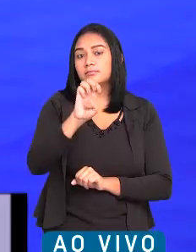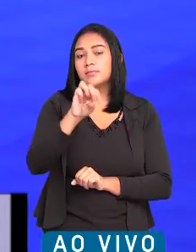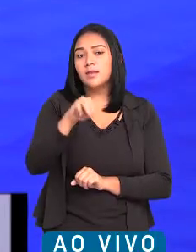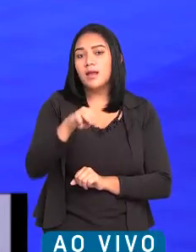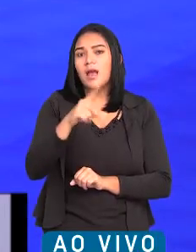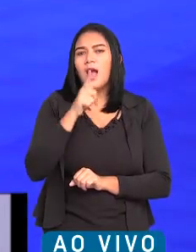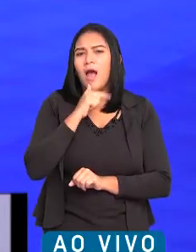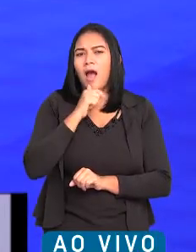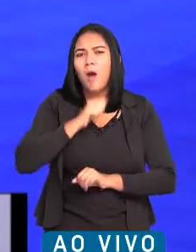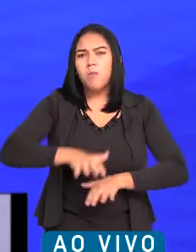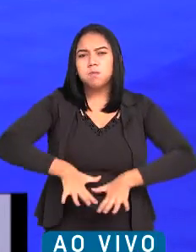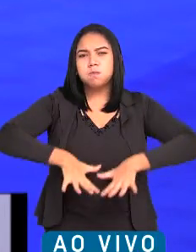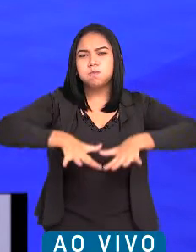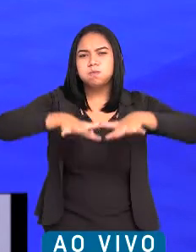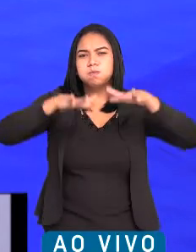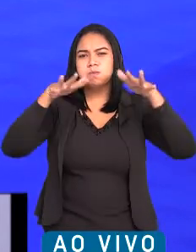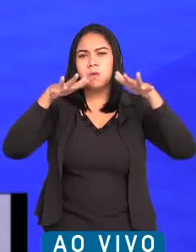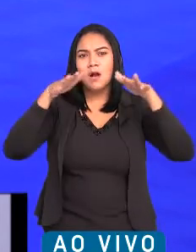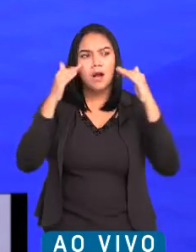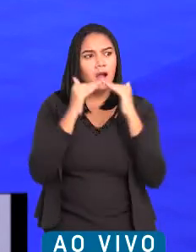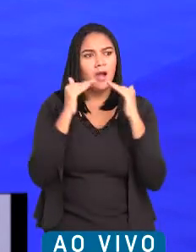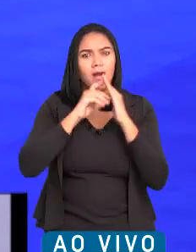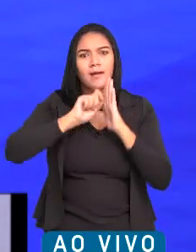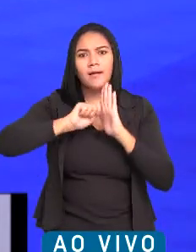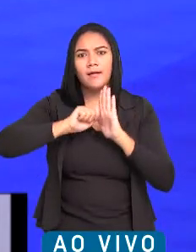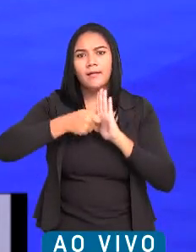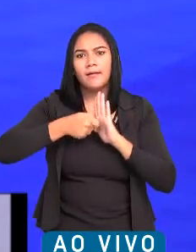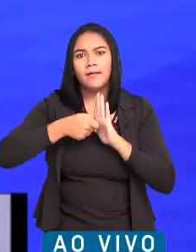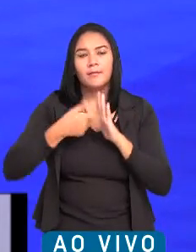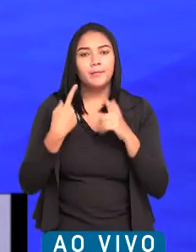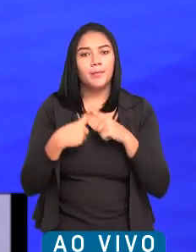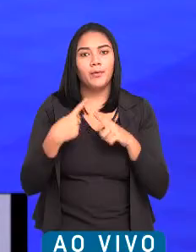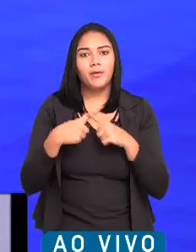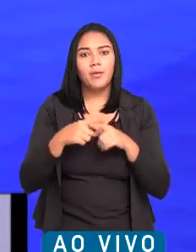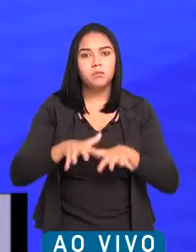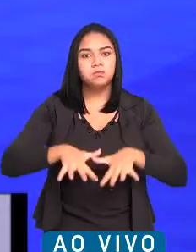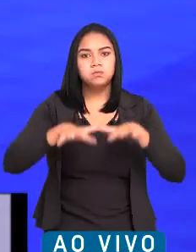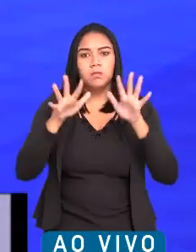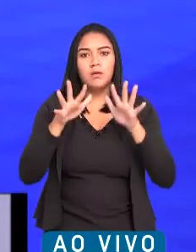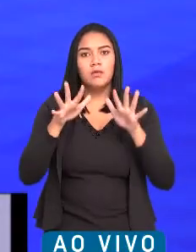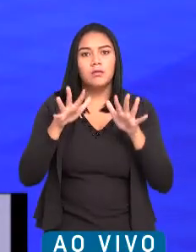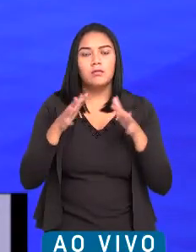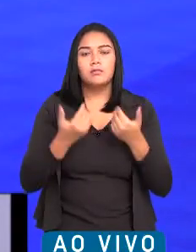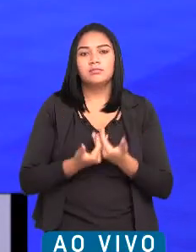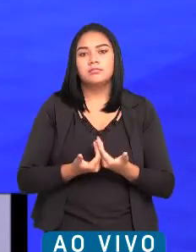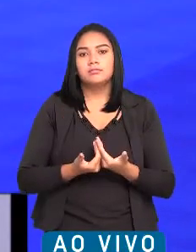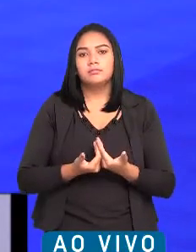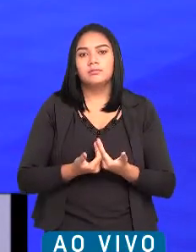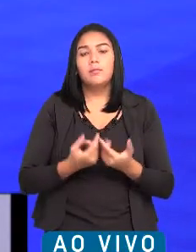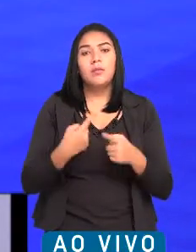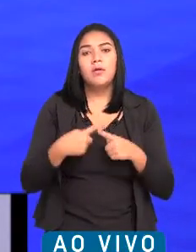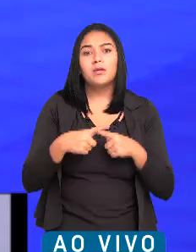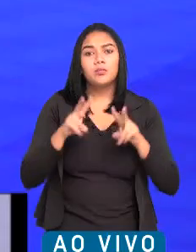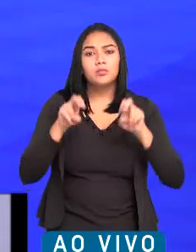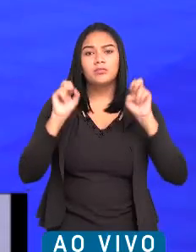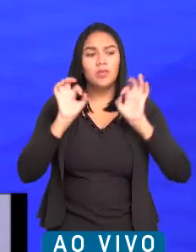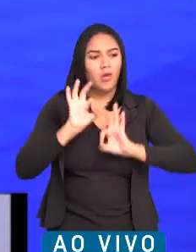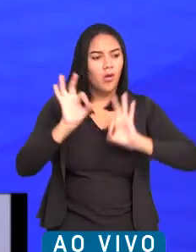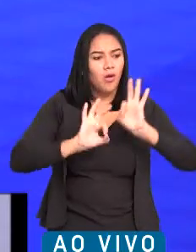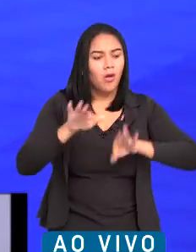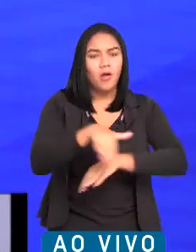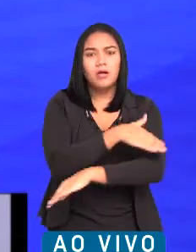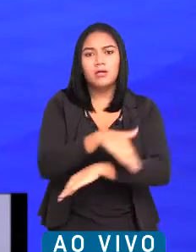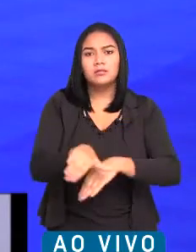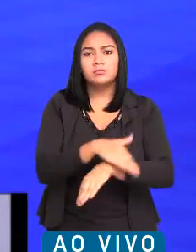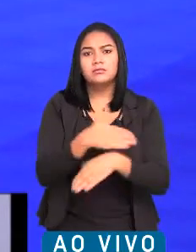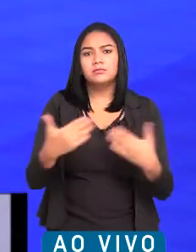pode ir para casa. Por que que as galerias nunca foram feitas? A gente pode falar aqui naquela grande tragédia que aconteceu no Parque